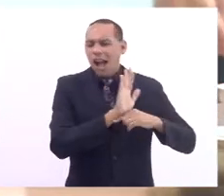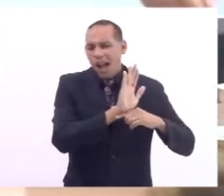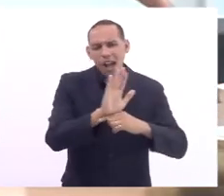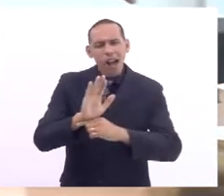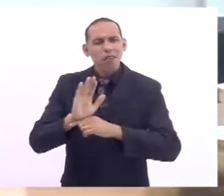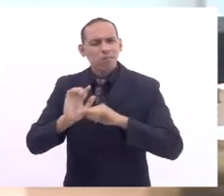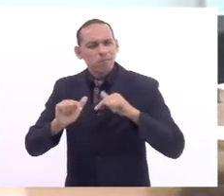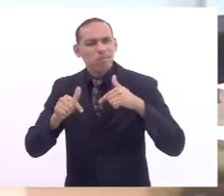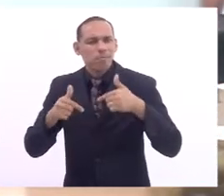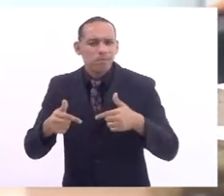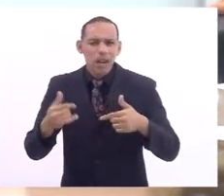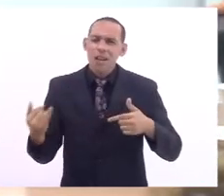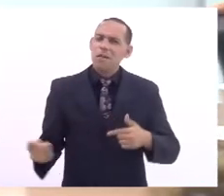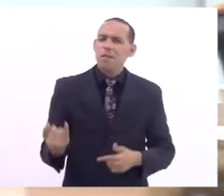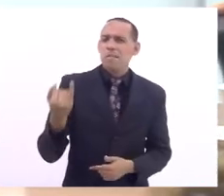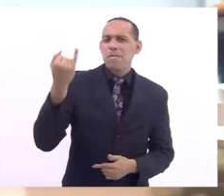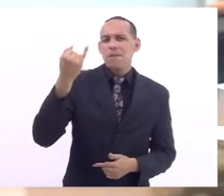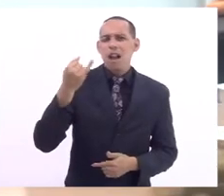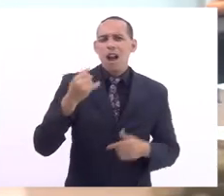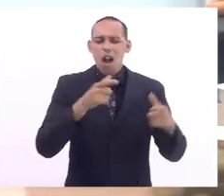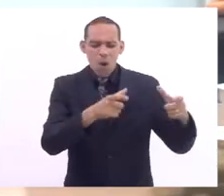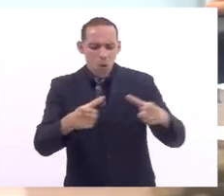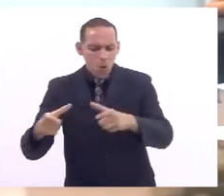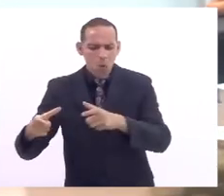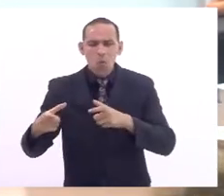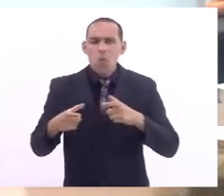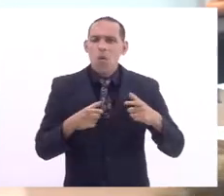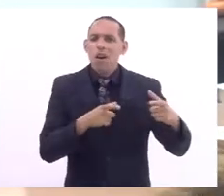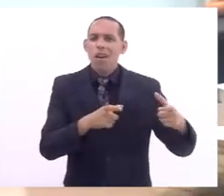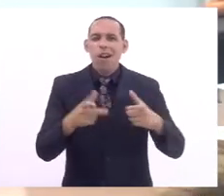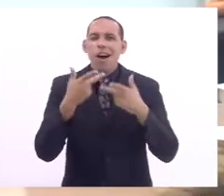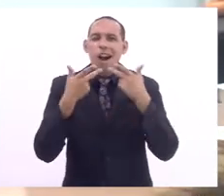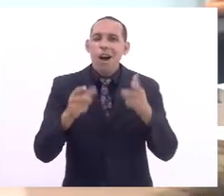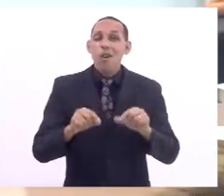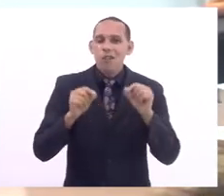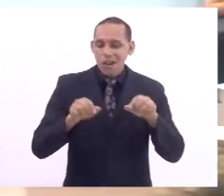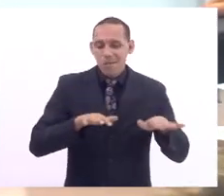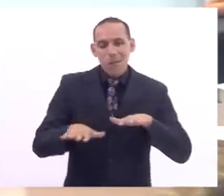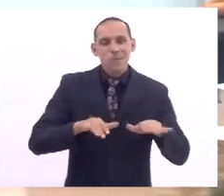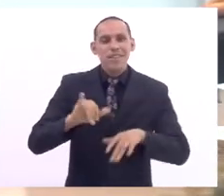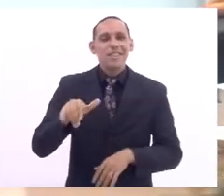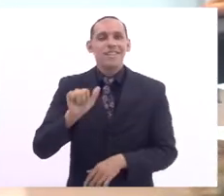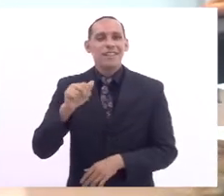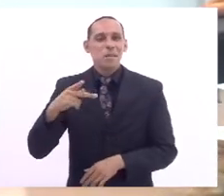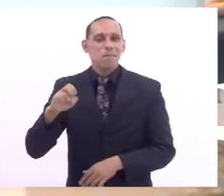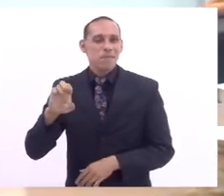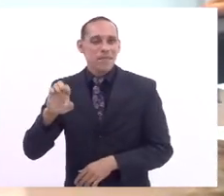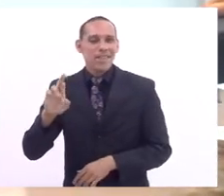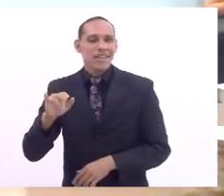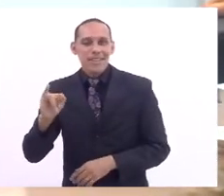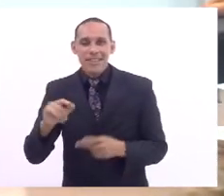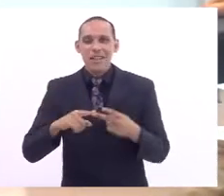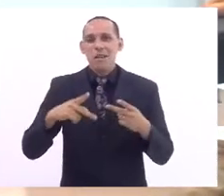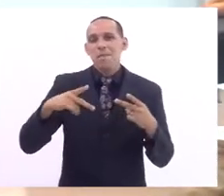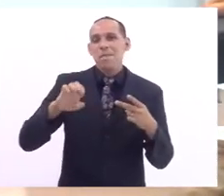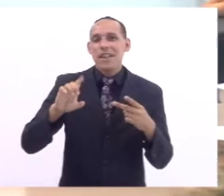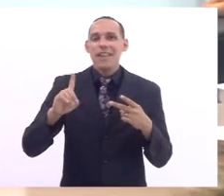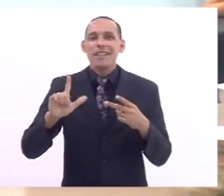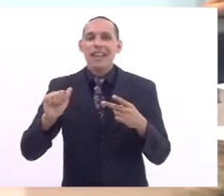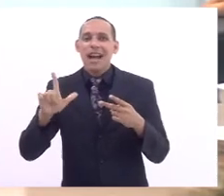importante que sempre em todos os passos que ocupa fala do mobiliza Japeri fala do pedala